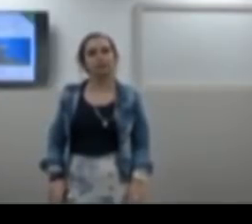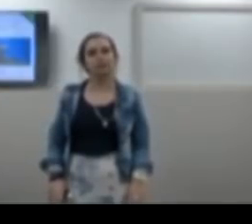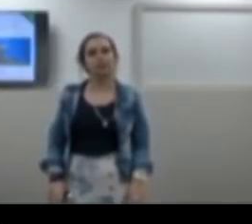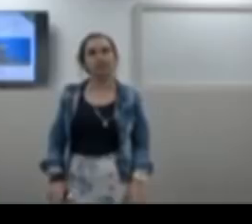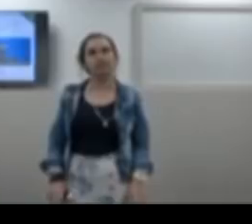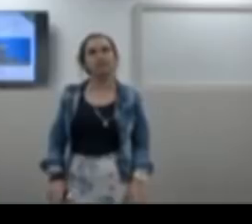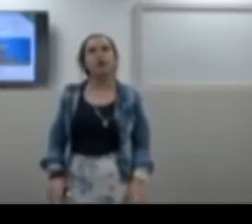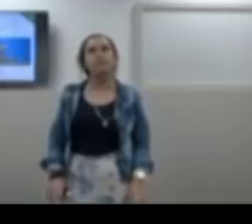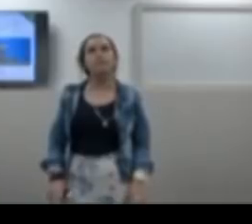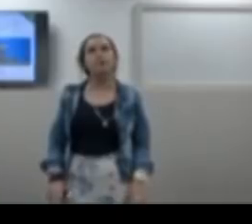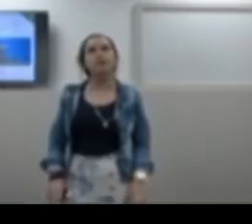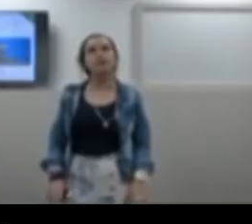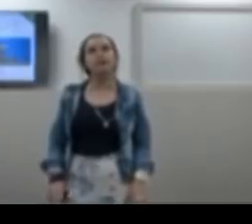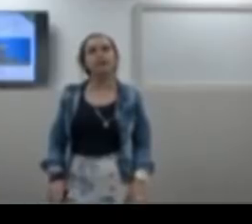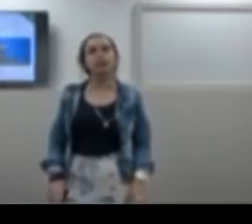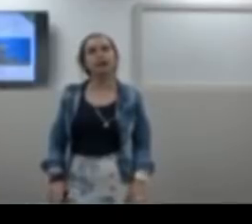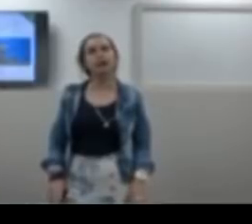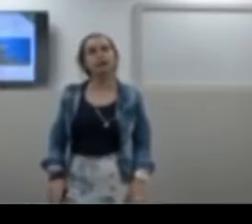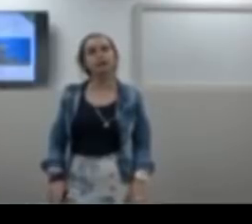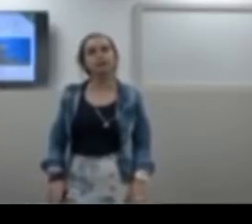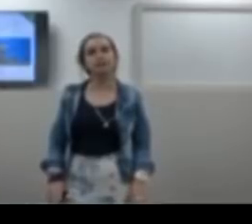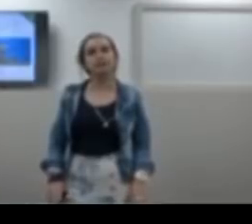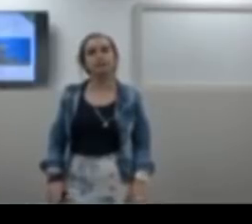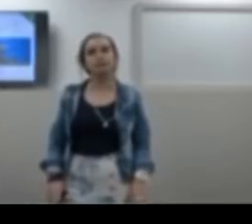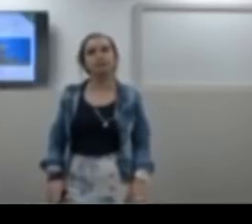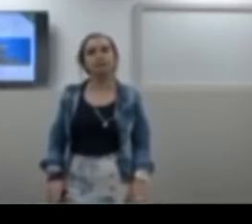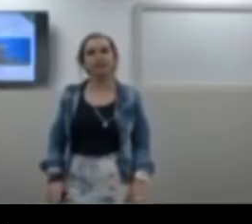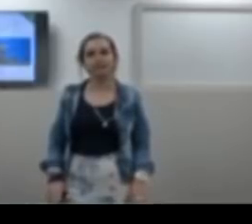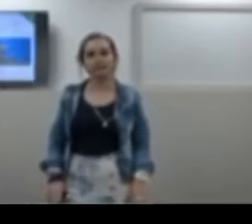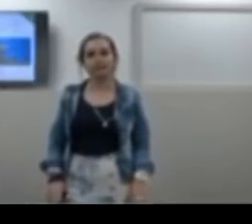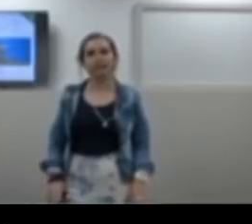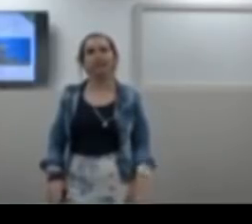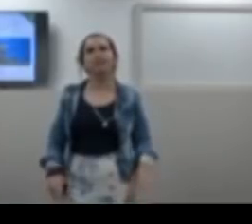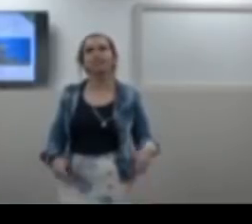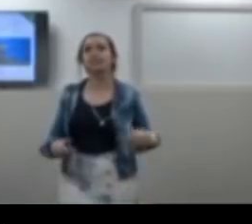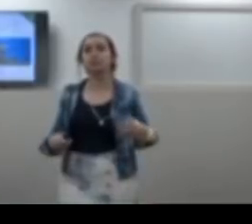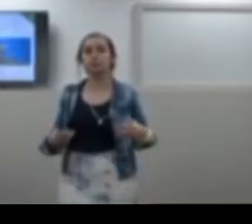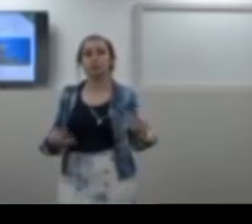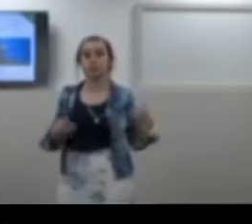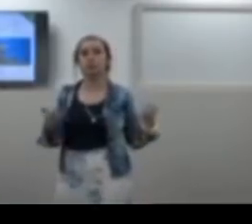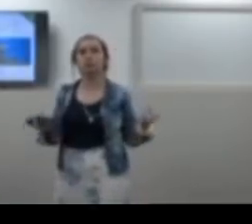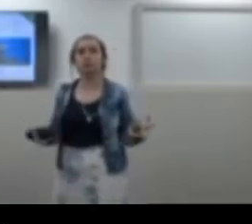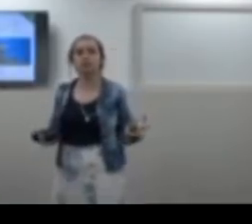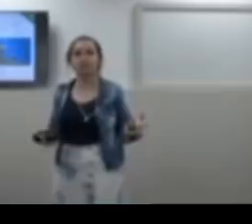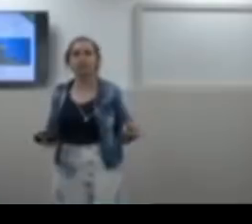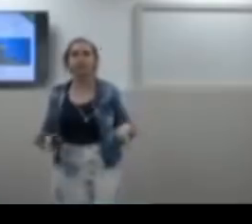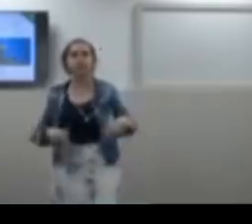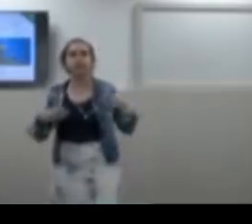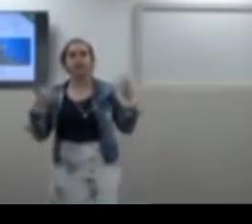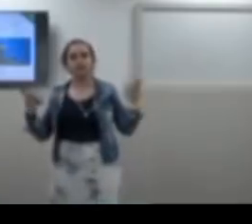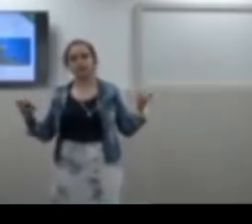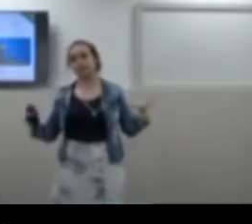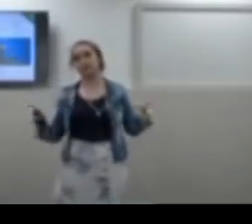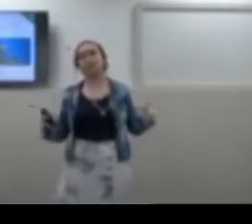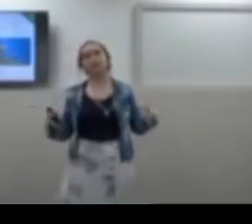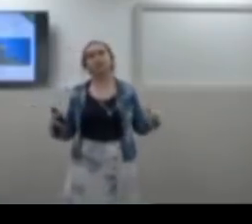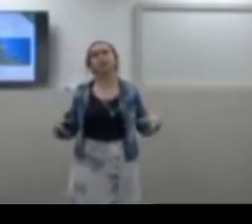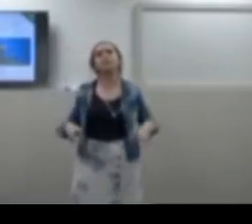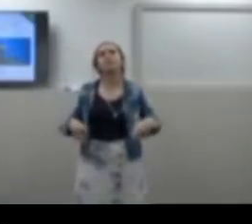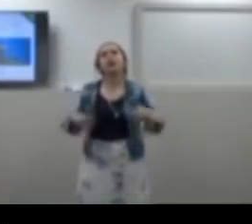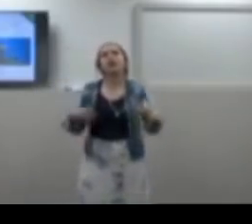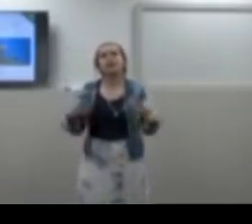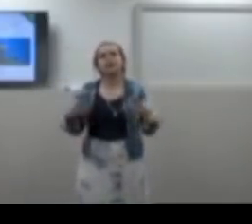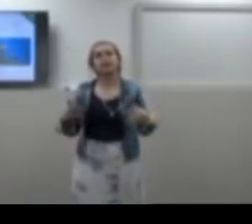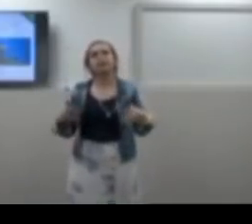e as mudanças climáticas podem levar a araucária à extinção até 2070. Tá? Esse é um estudo de uma universidade